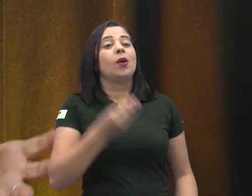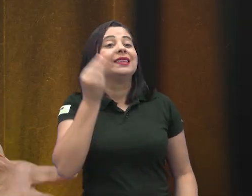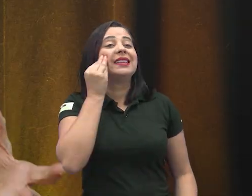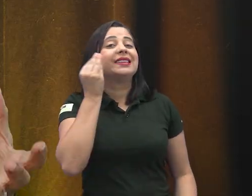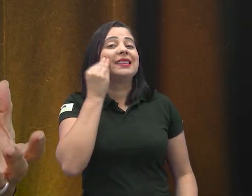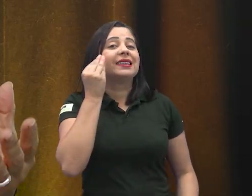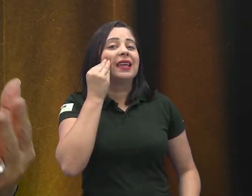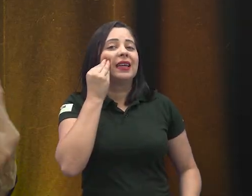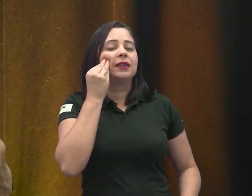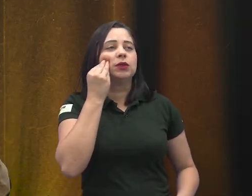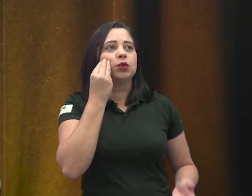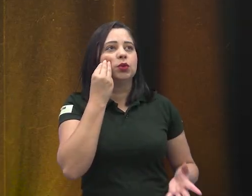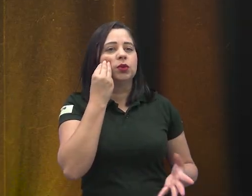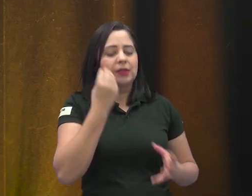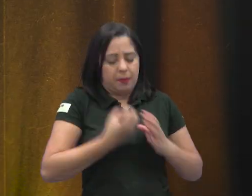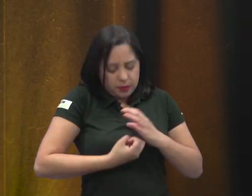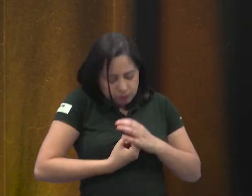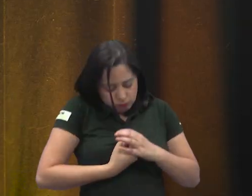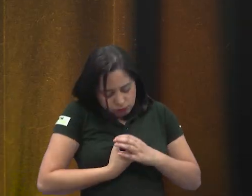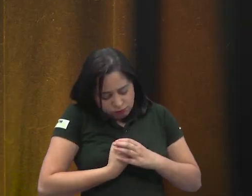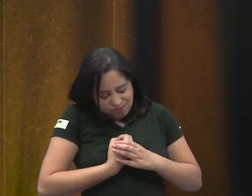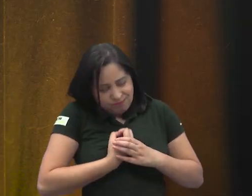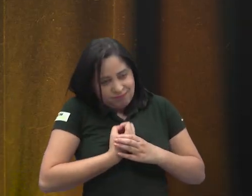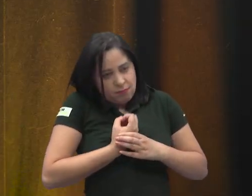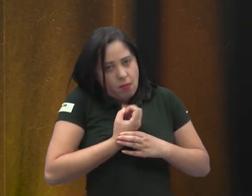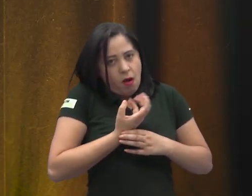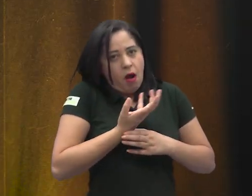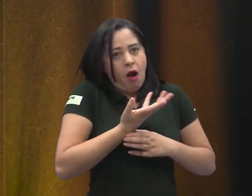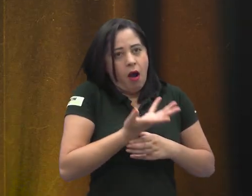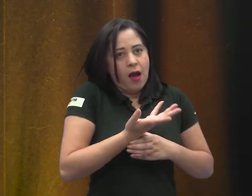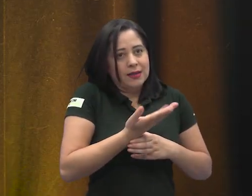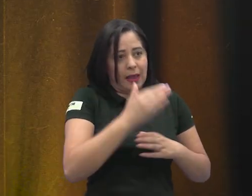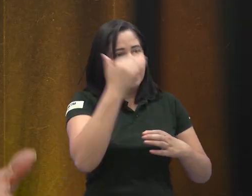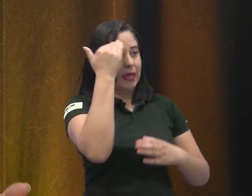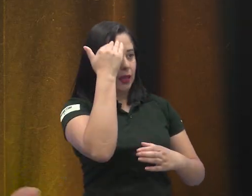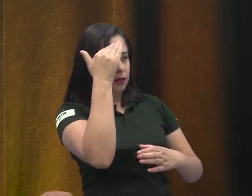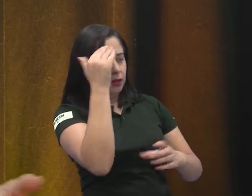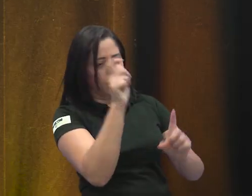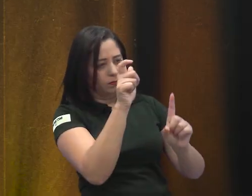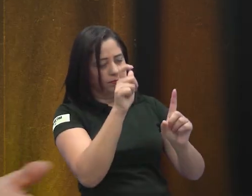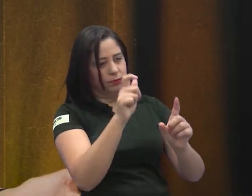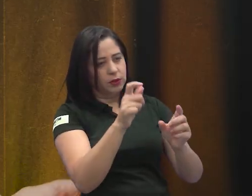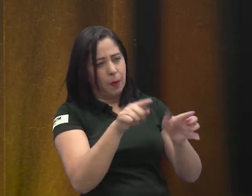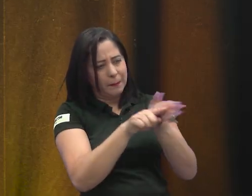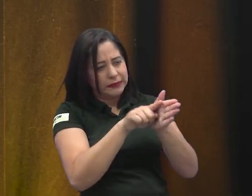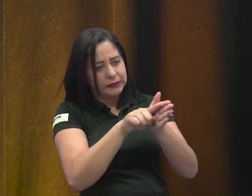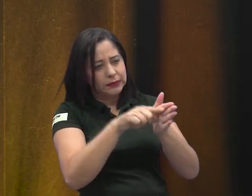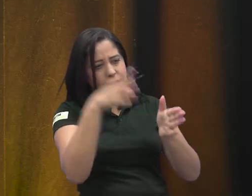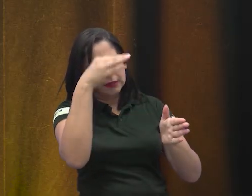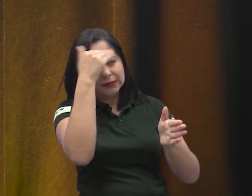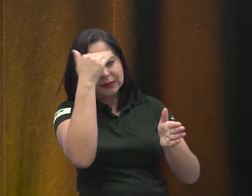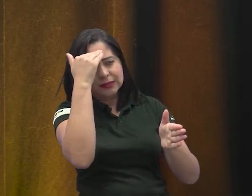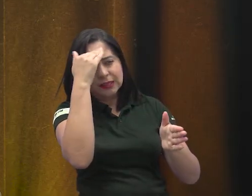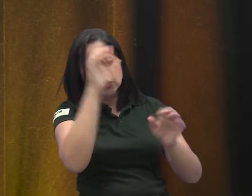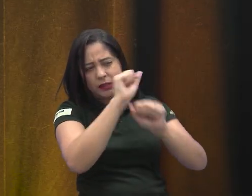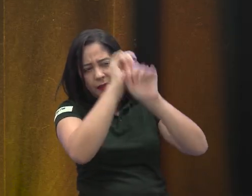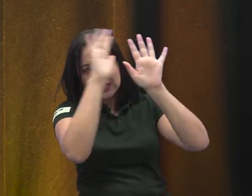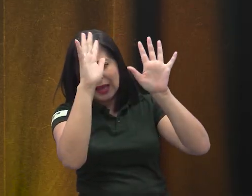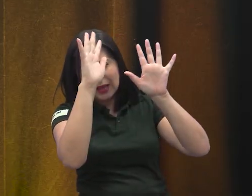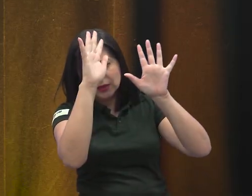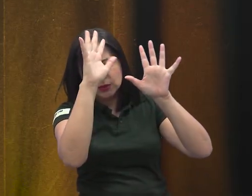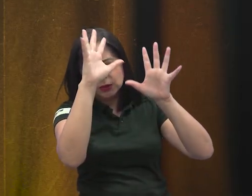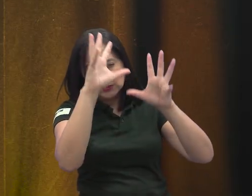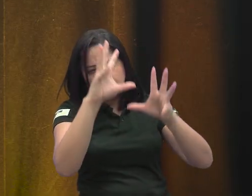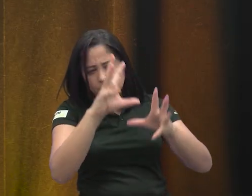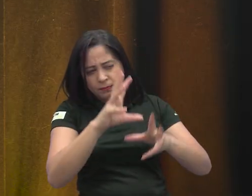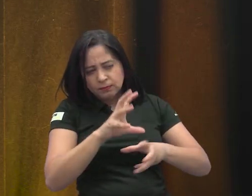tento trazer para dentro de mim tudo que eu entendi em relação às minhas pesquisas, né? Sim.